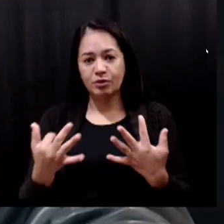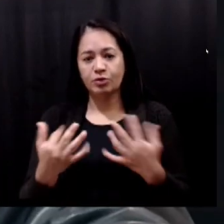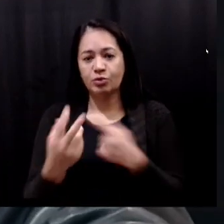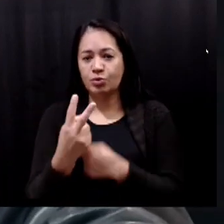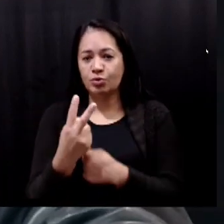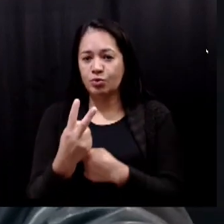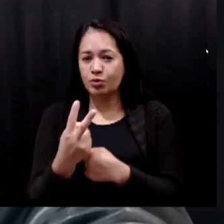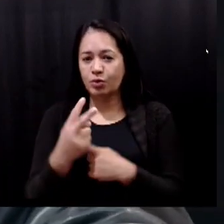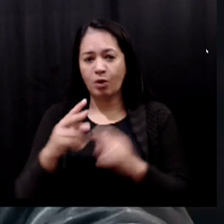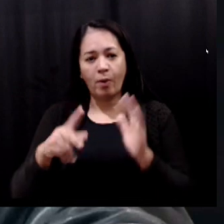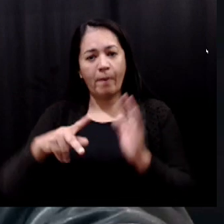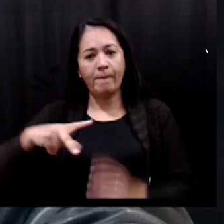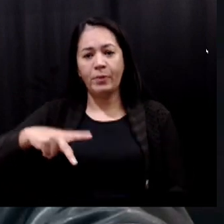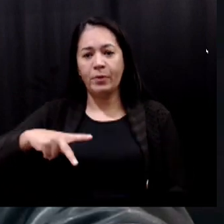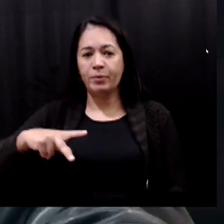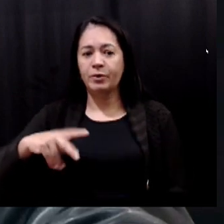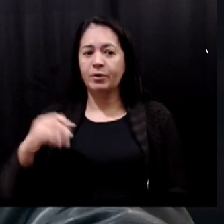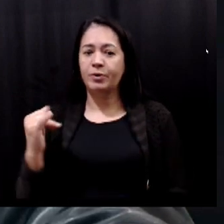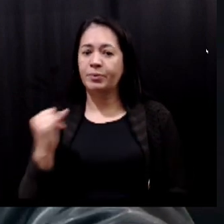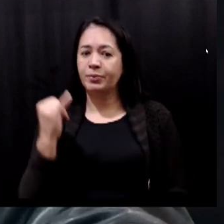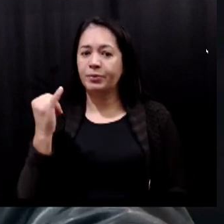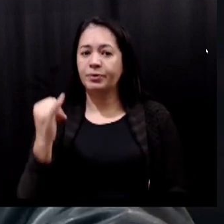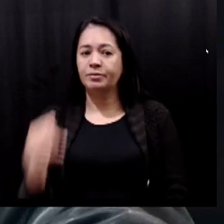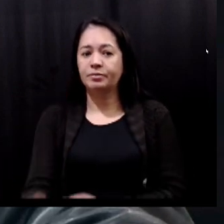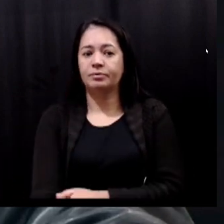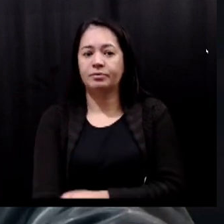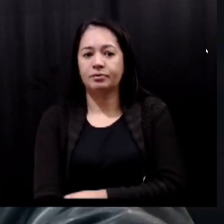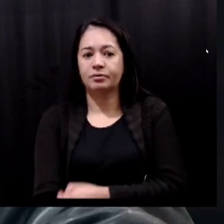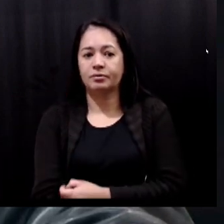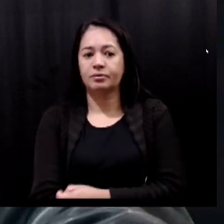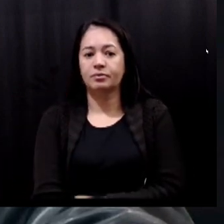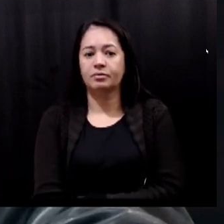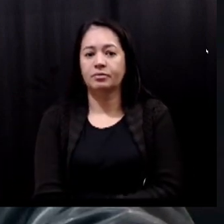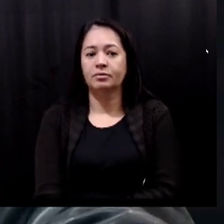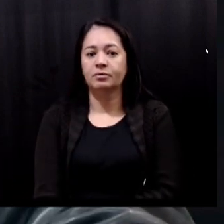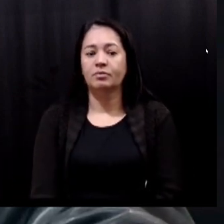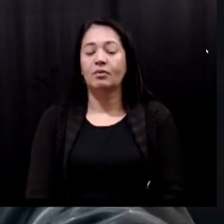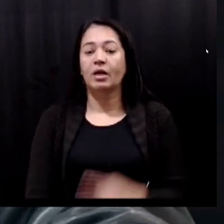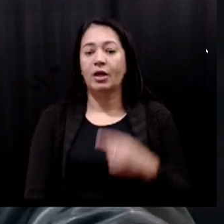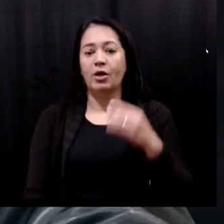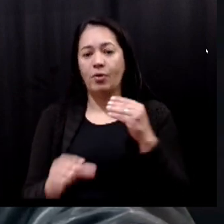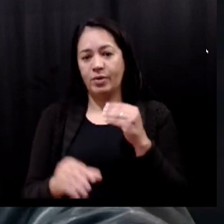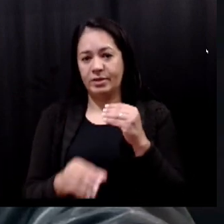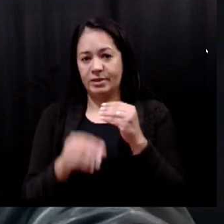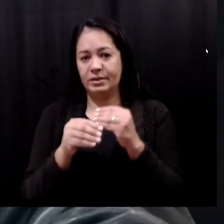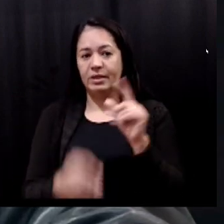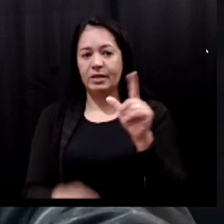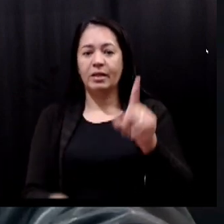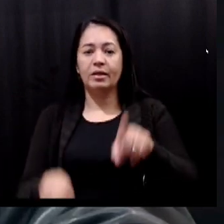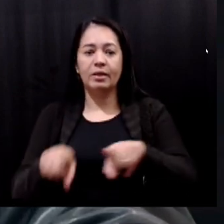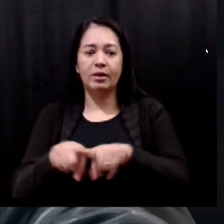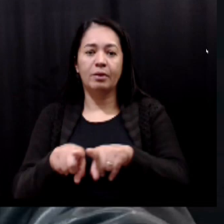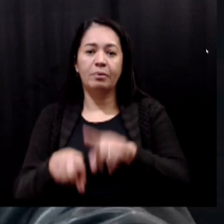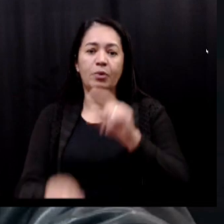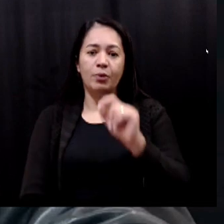muito importante, né? E eu acrescentaria também que